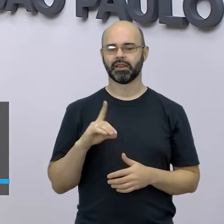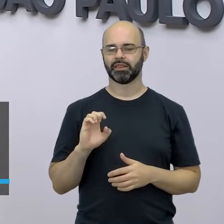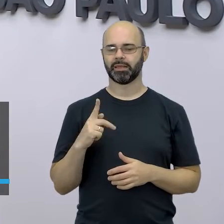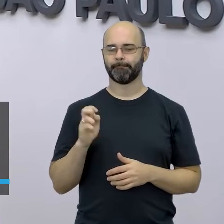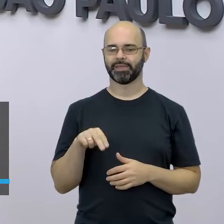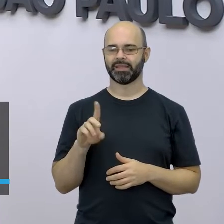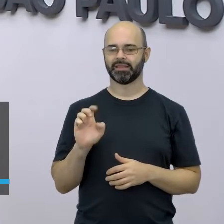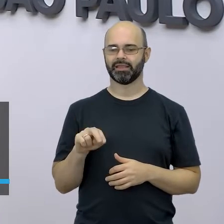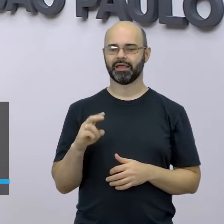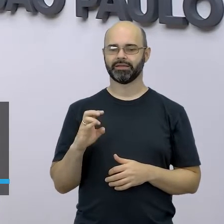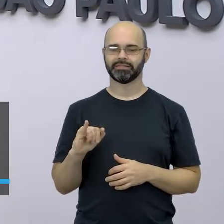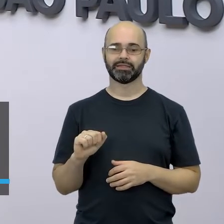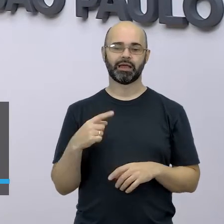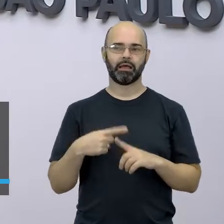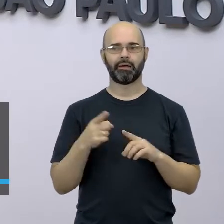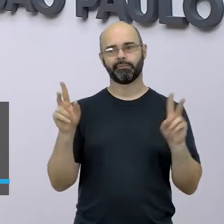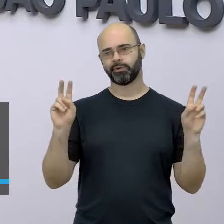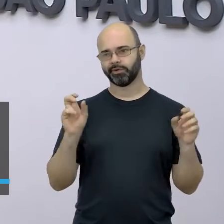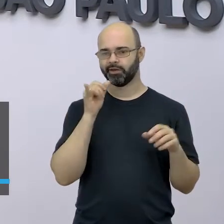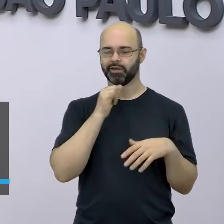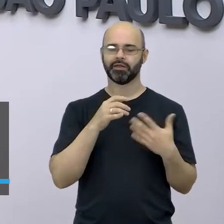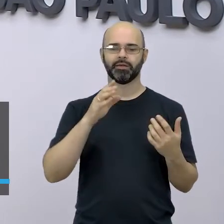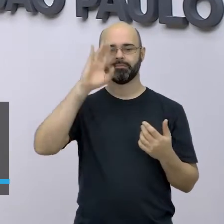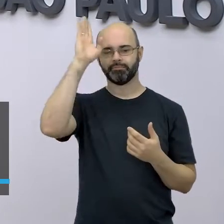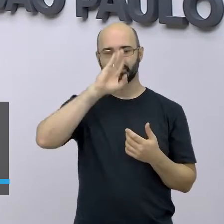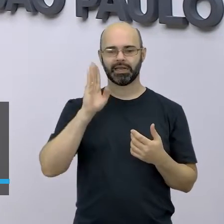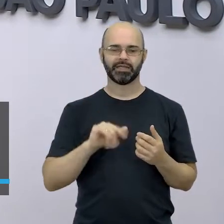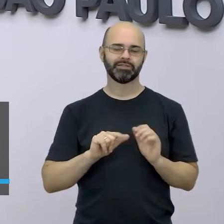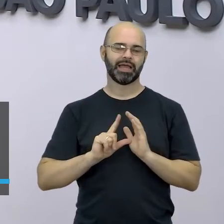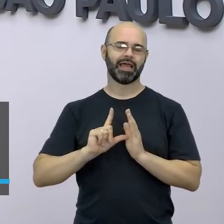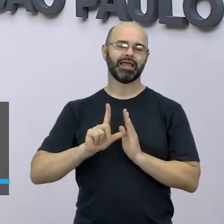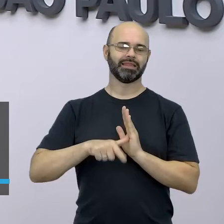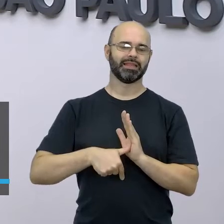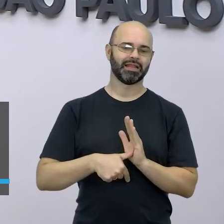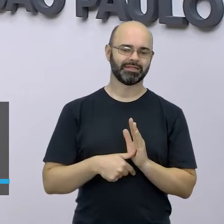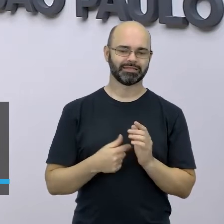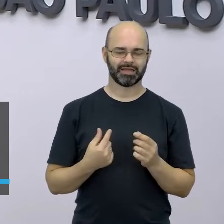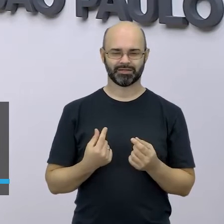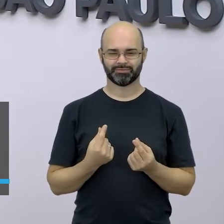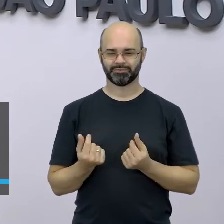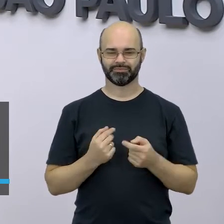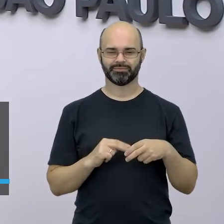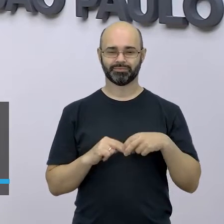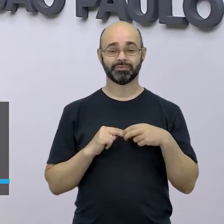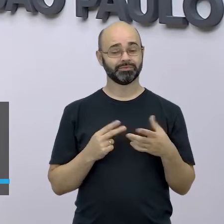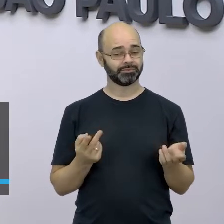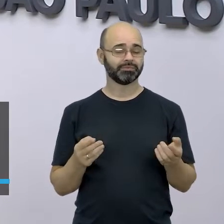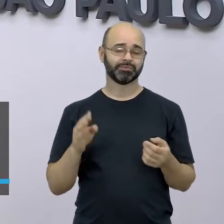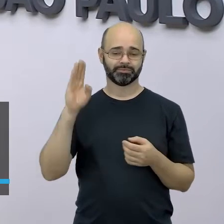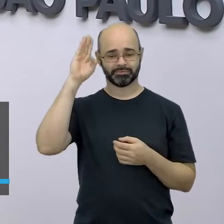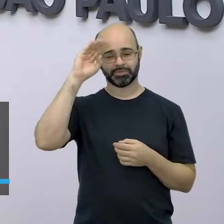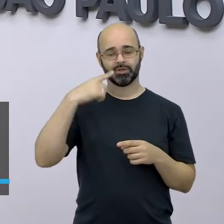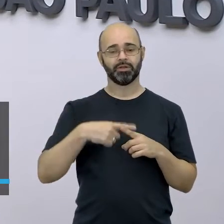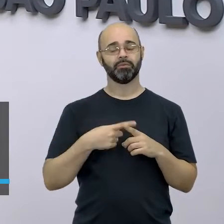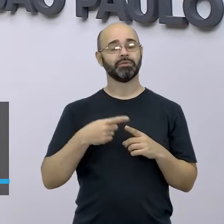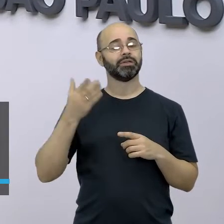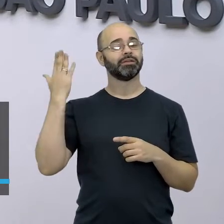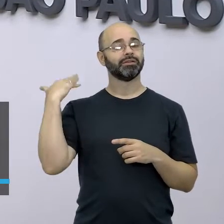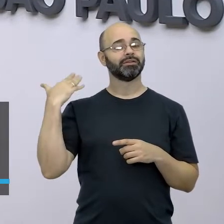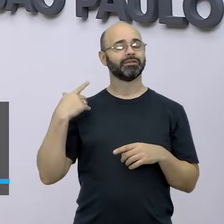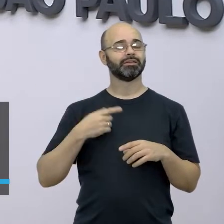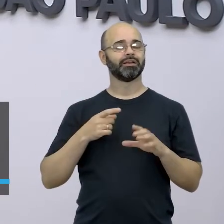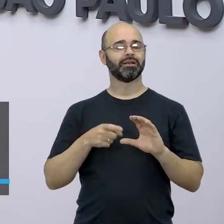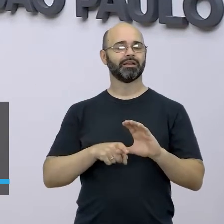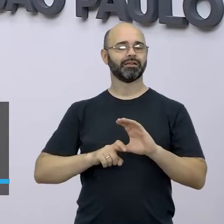país atrasado economicamente em relação a esses países do norte se deve principalmente à relação de dependência que foi